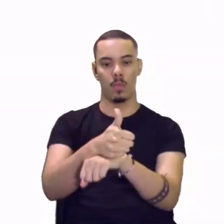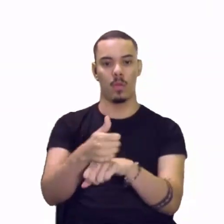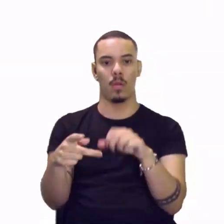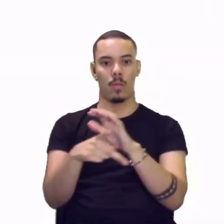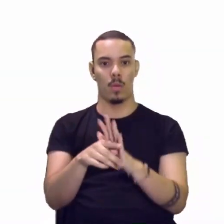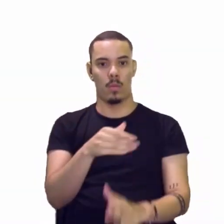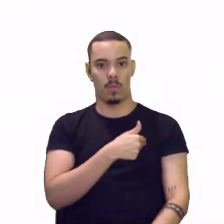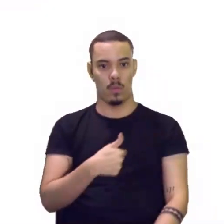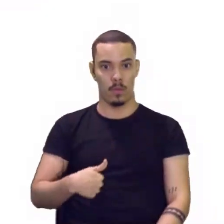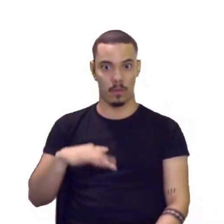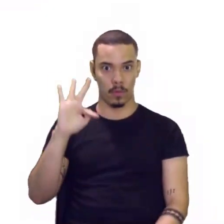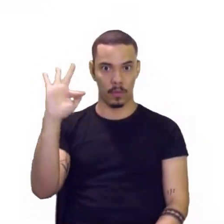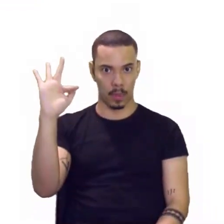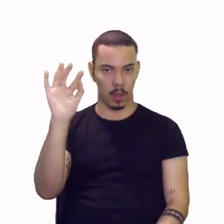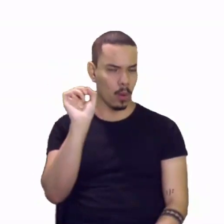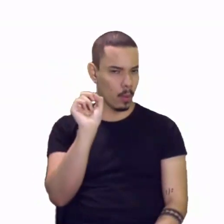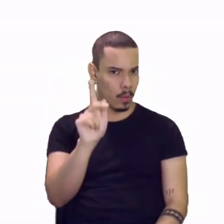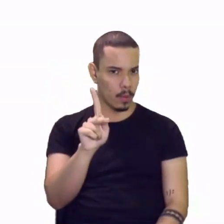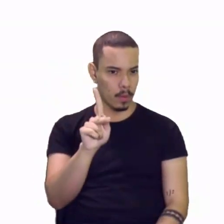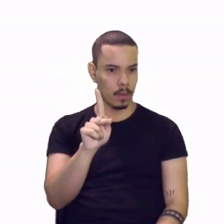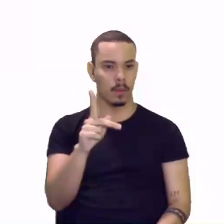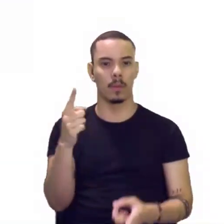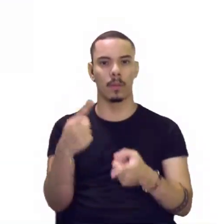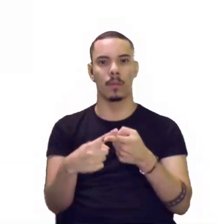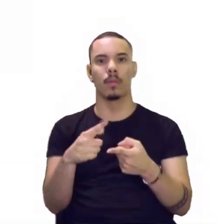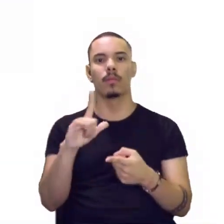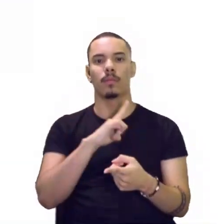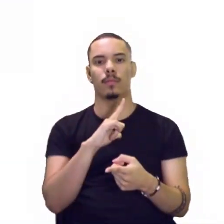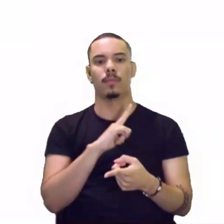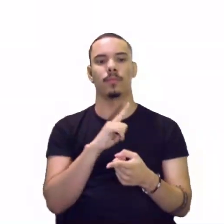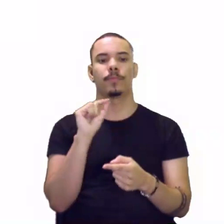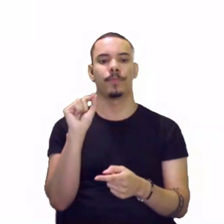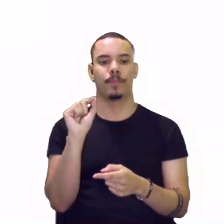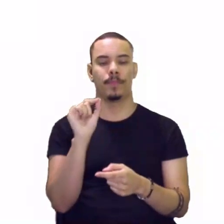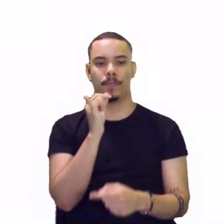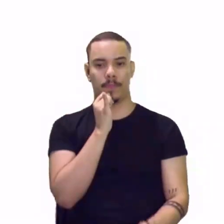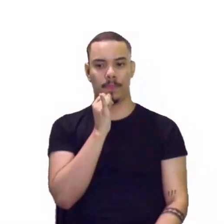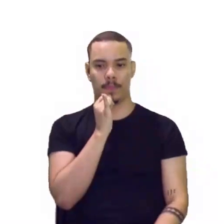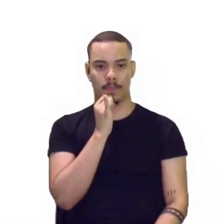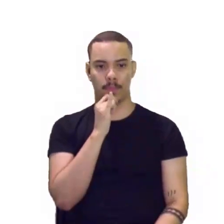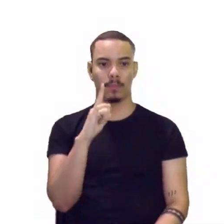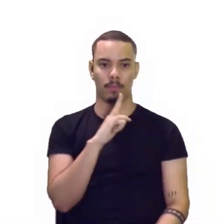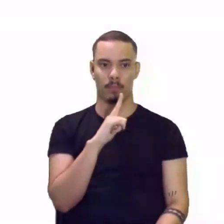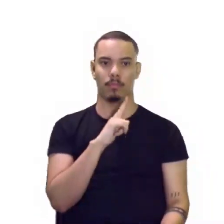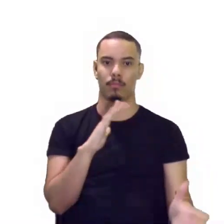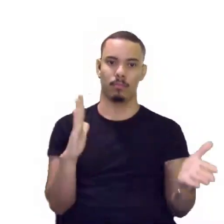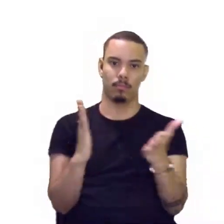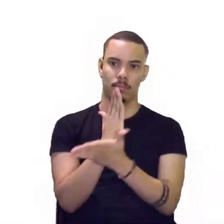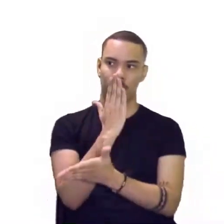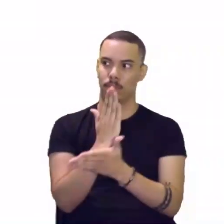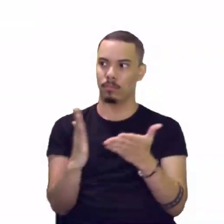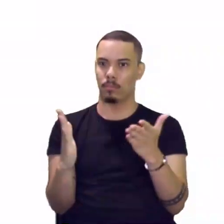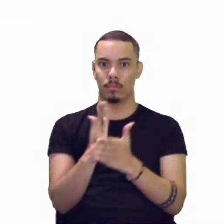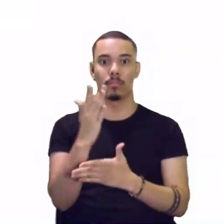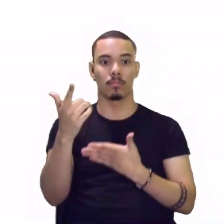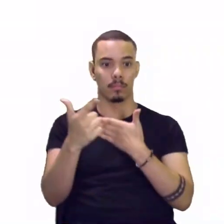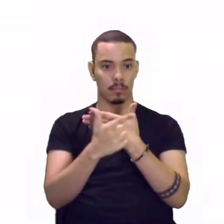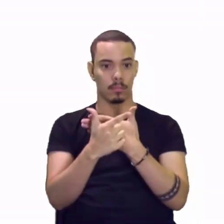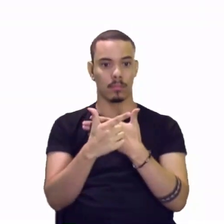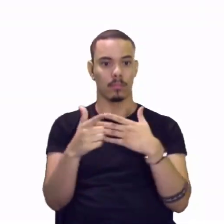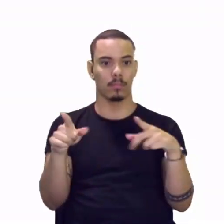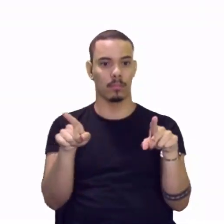governo federal. Muito bem. Ok? Que ele tem, entre outras funções,